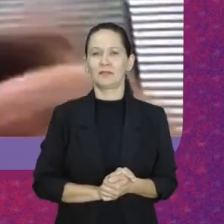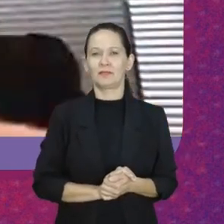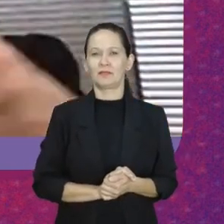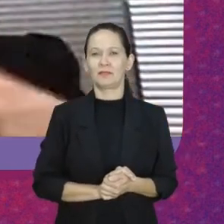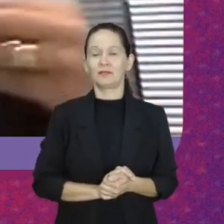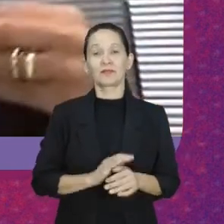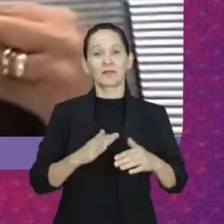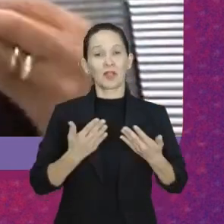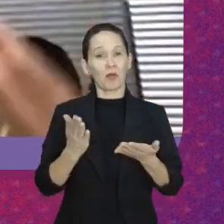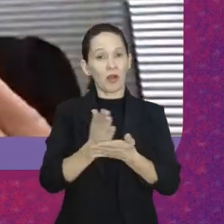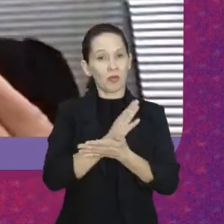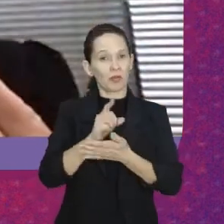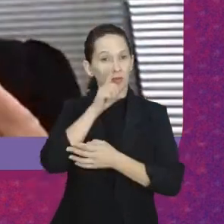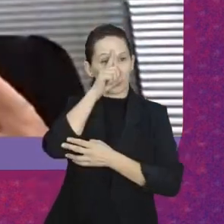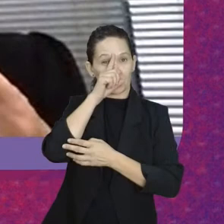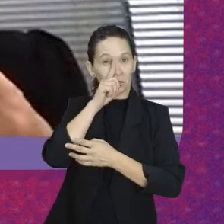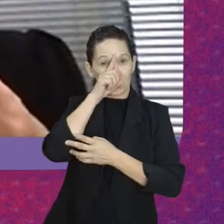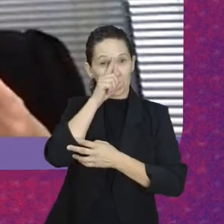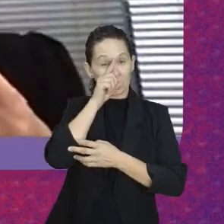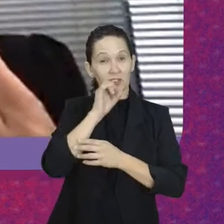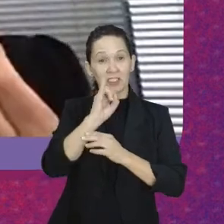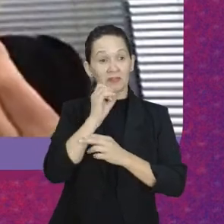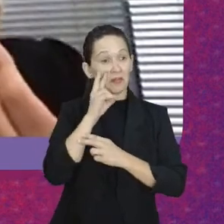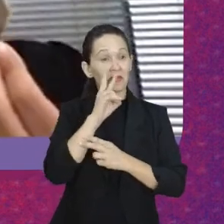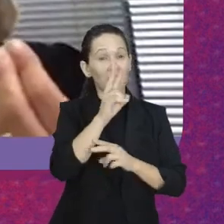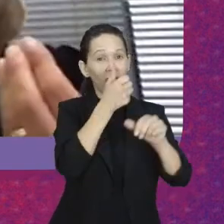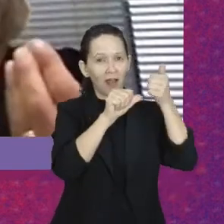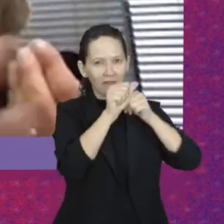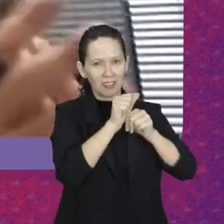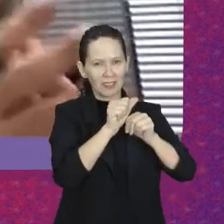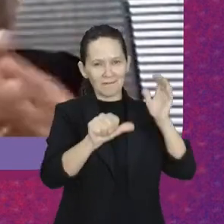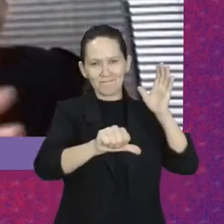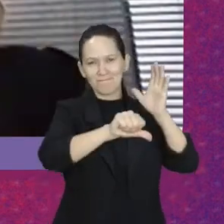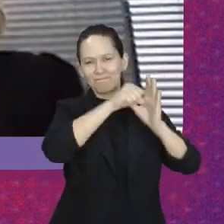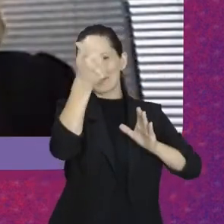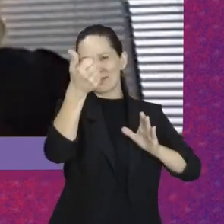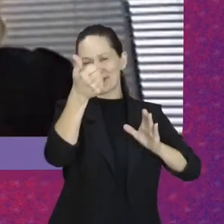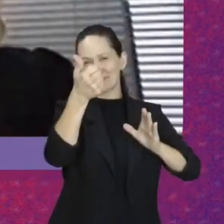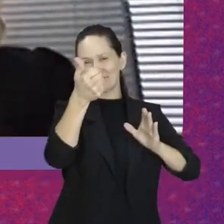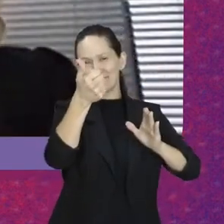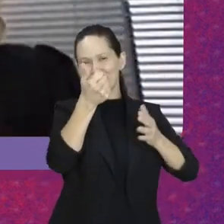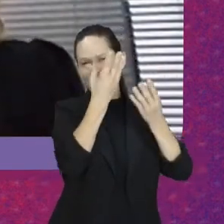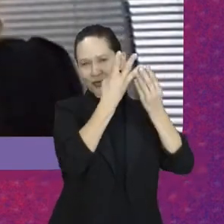vistos assim, vistos dessa forma, né, foram os primeiros a serem